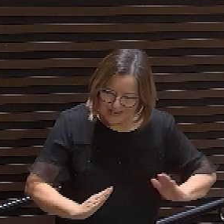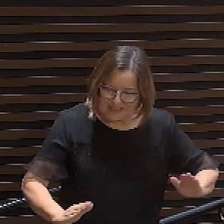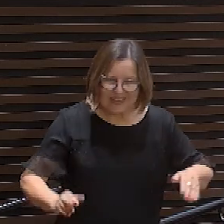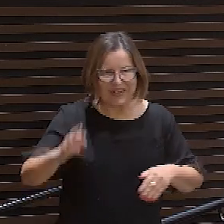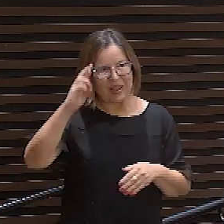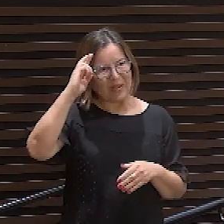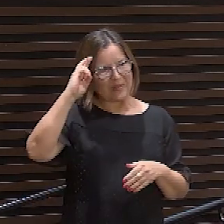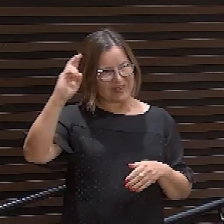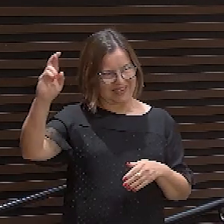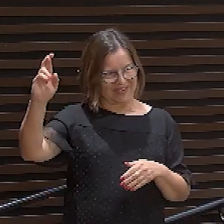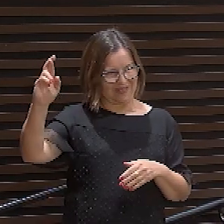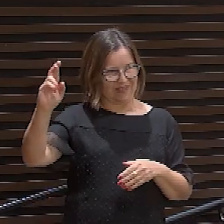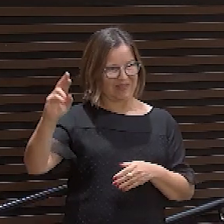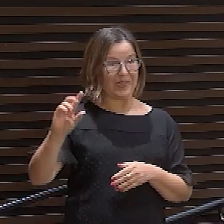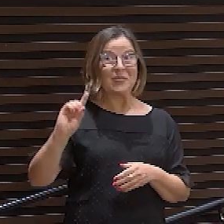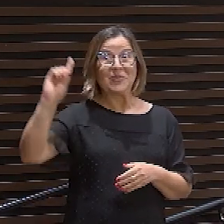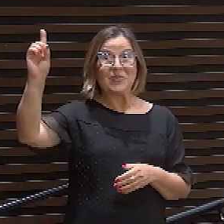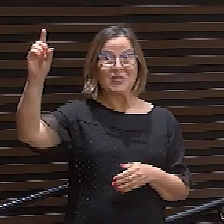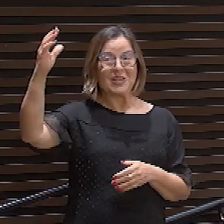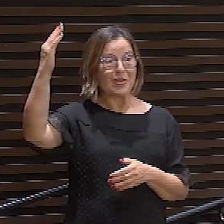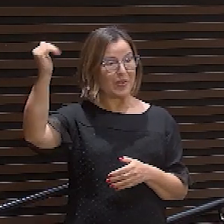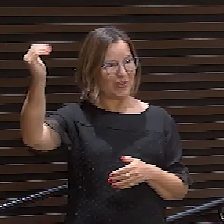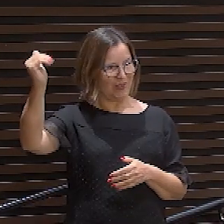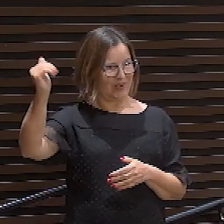ele chamou.